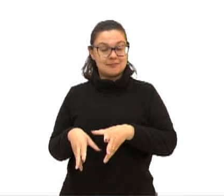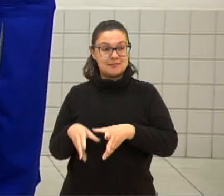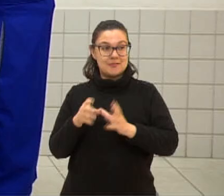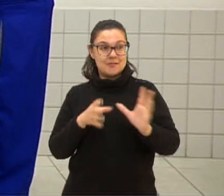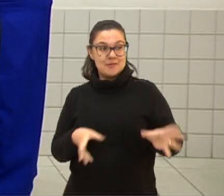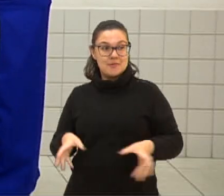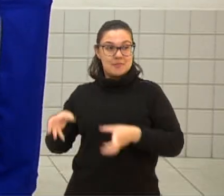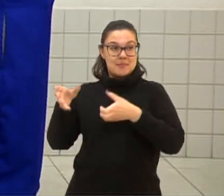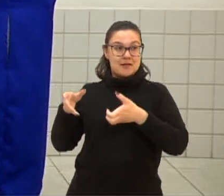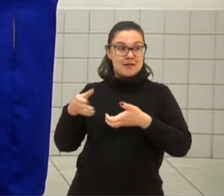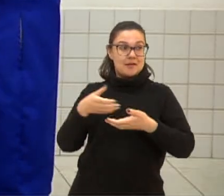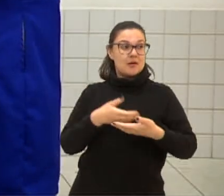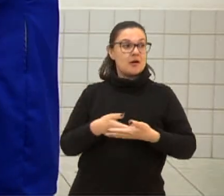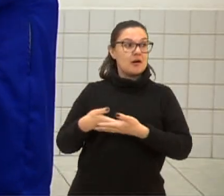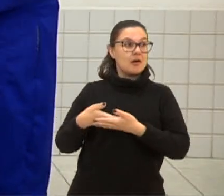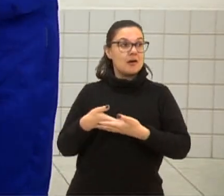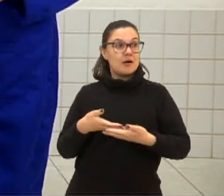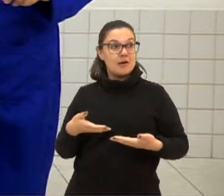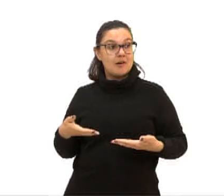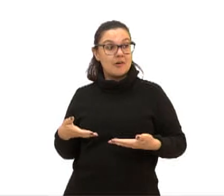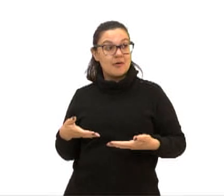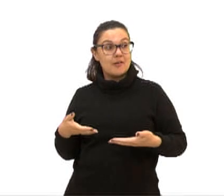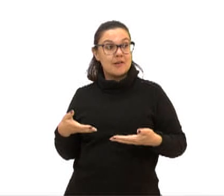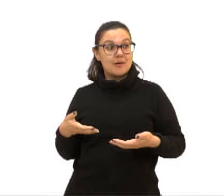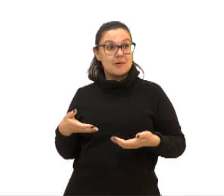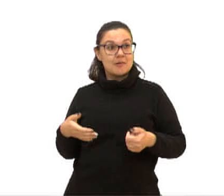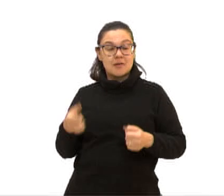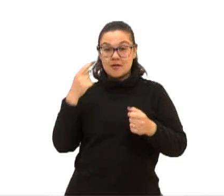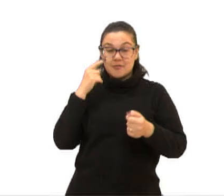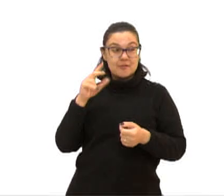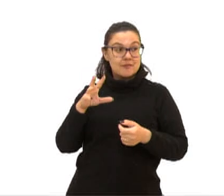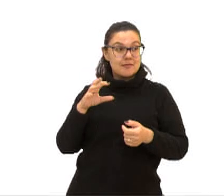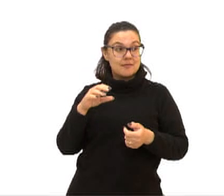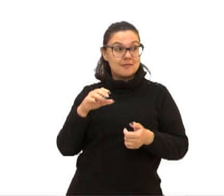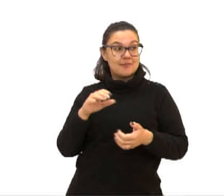pega uma boneca de pano. Observa por algum tempo.